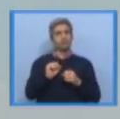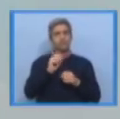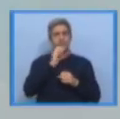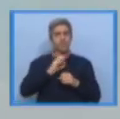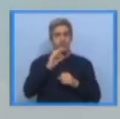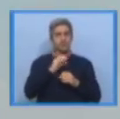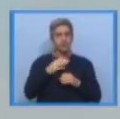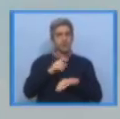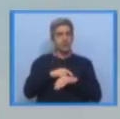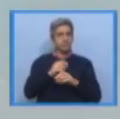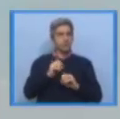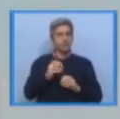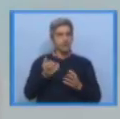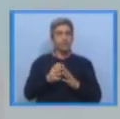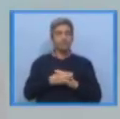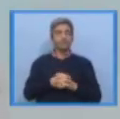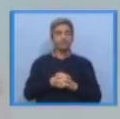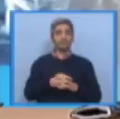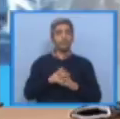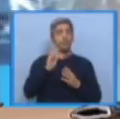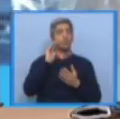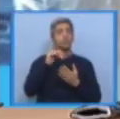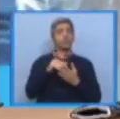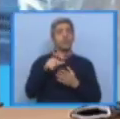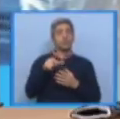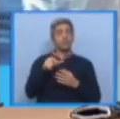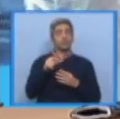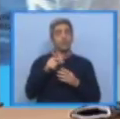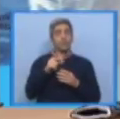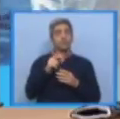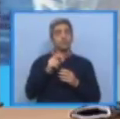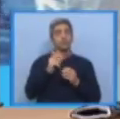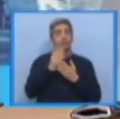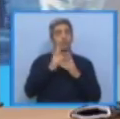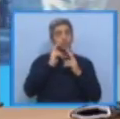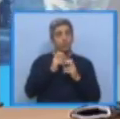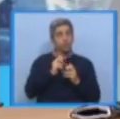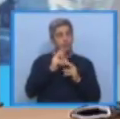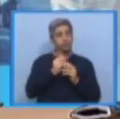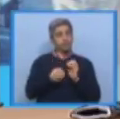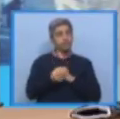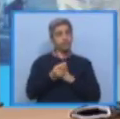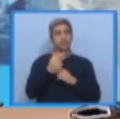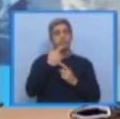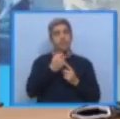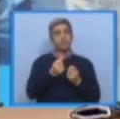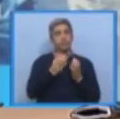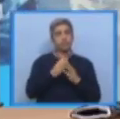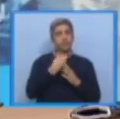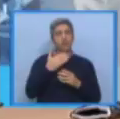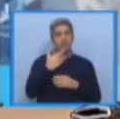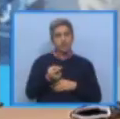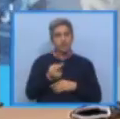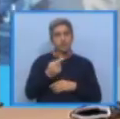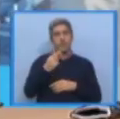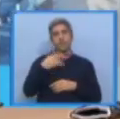é? Com mais tempo. É curioso, isso foi um dos resultados inovadores do estudo, é que os inquiridos responderam que é mais